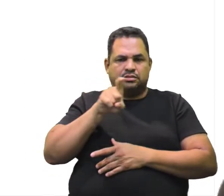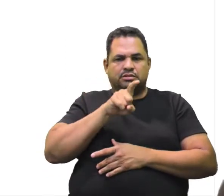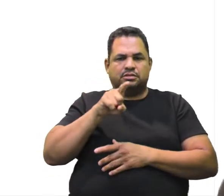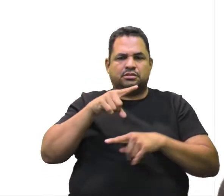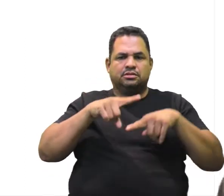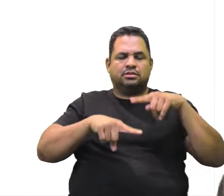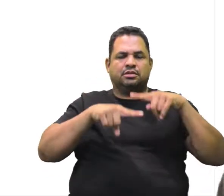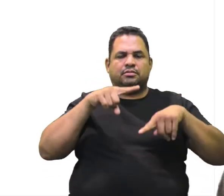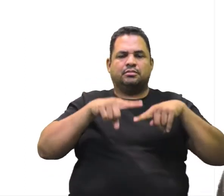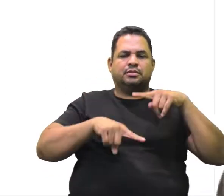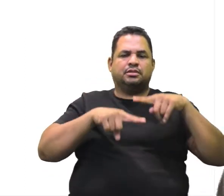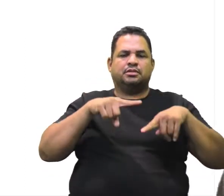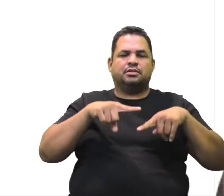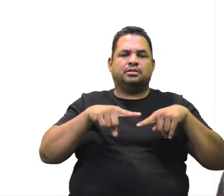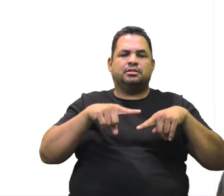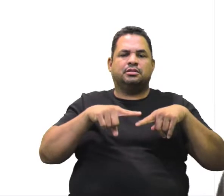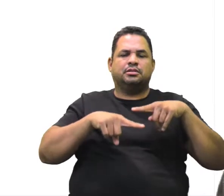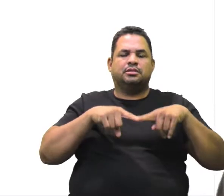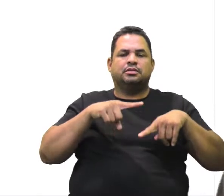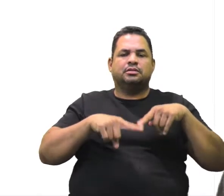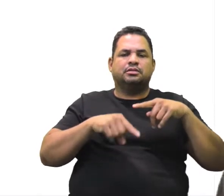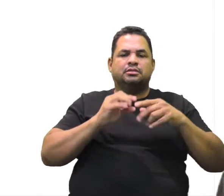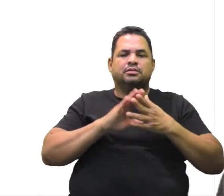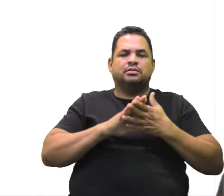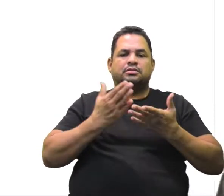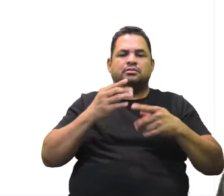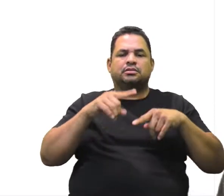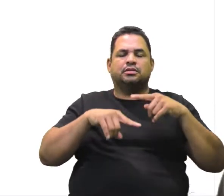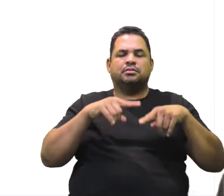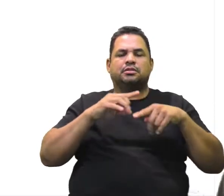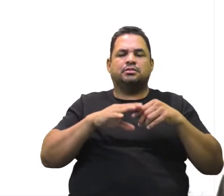e aparelhos de refrigerante e refrigeração.